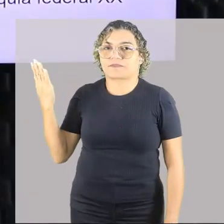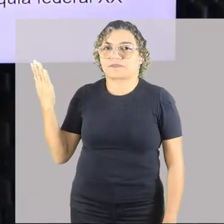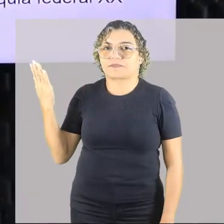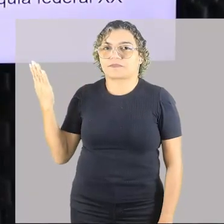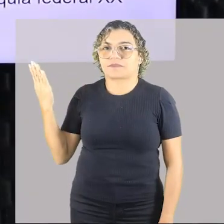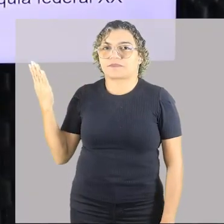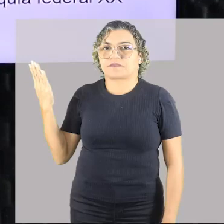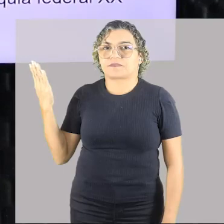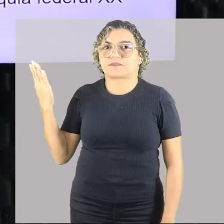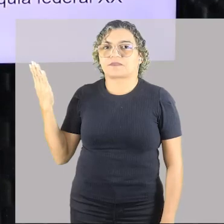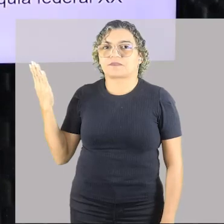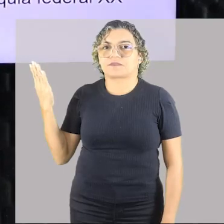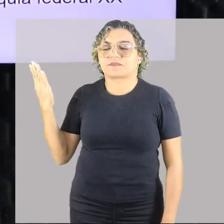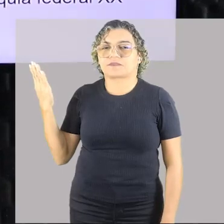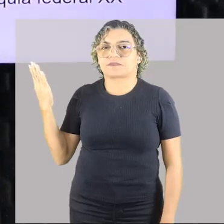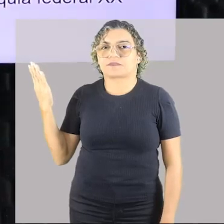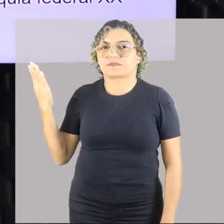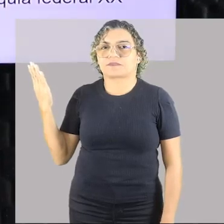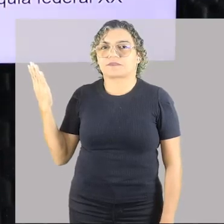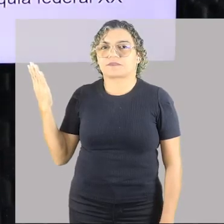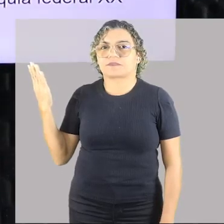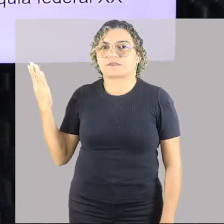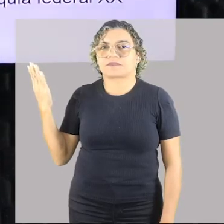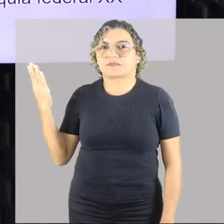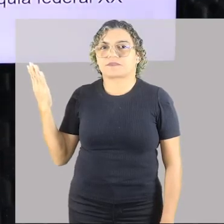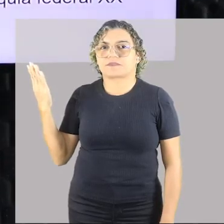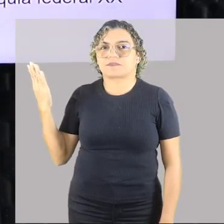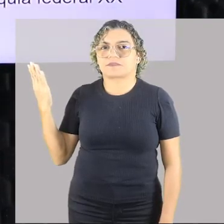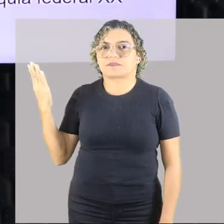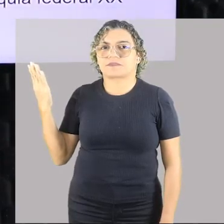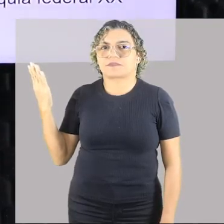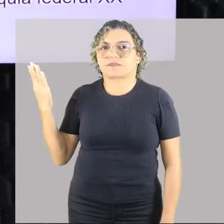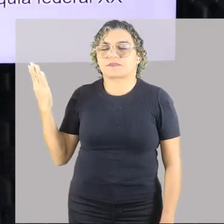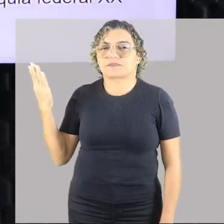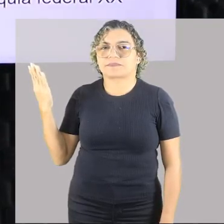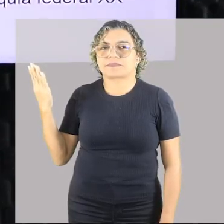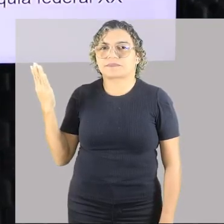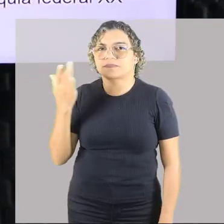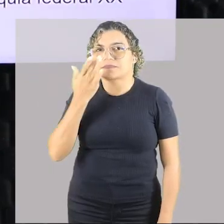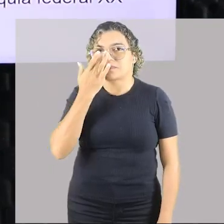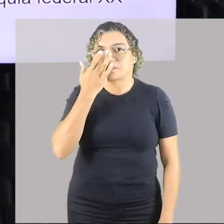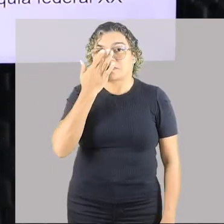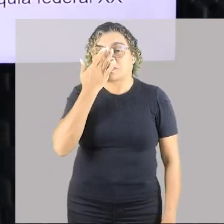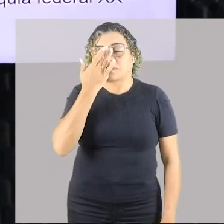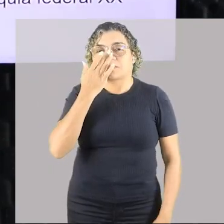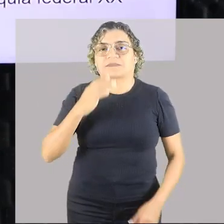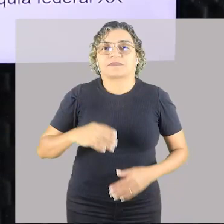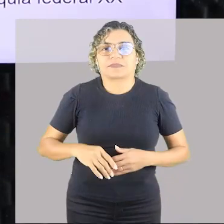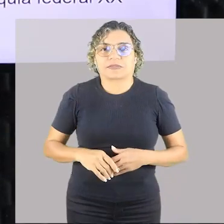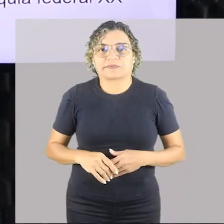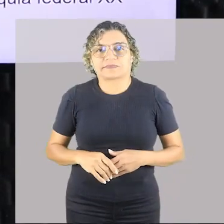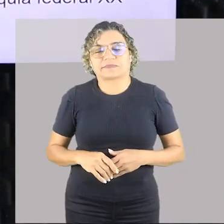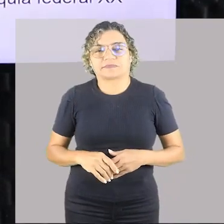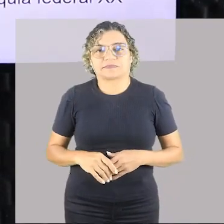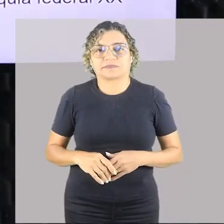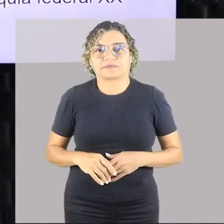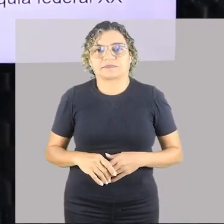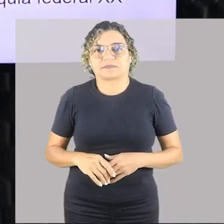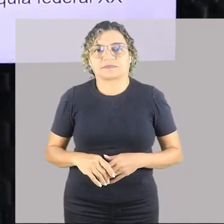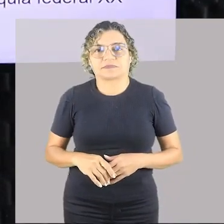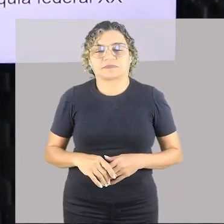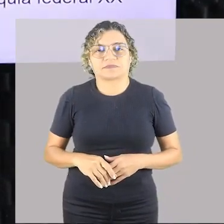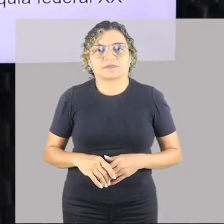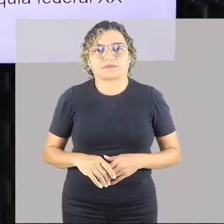normativa. Apesar da plena vigência da delegação, esse agente desejava praticar ele próprio certo ato